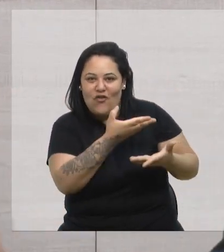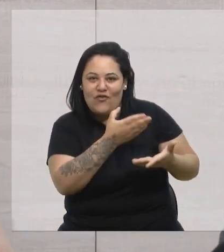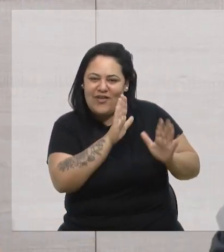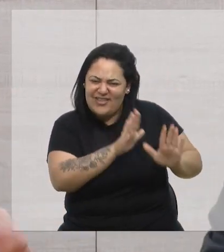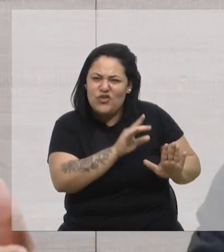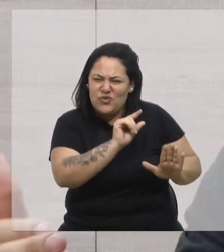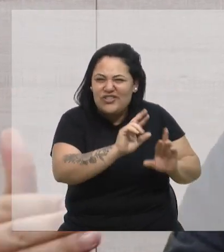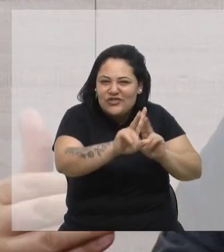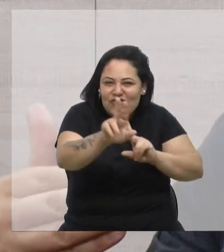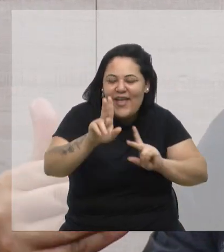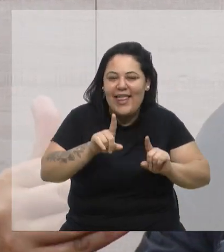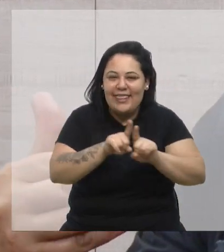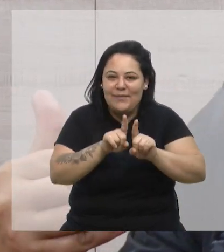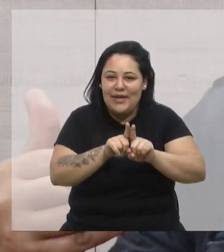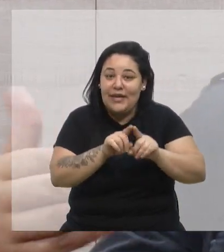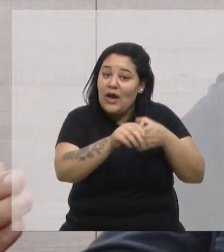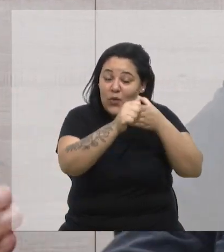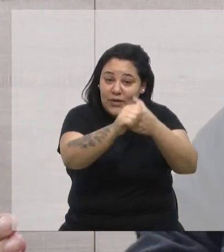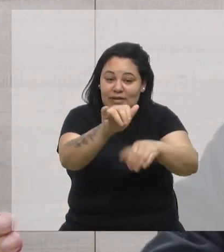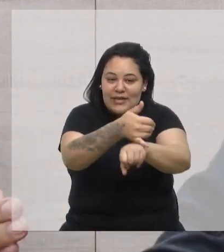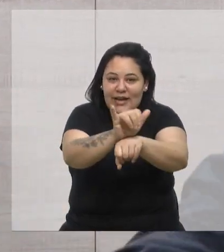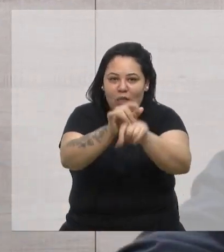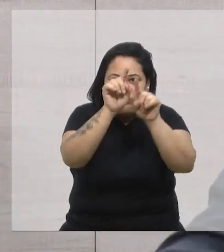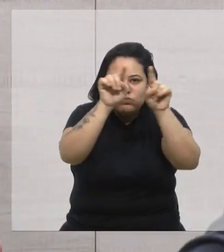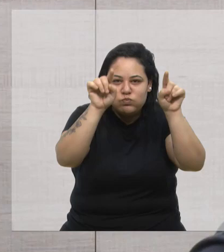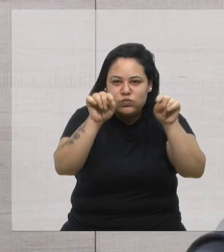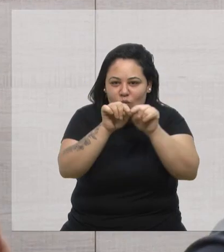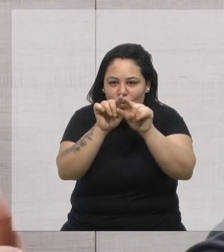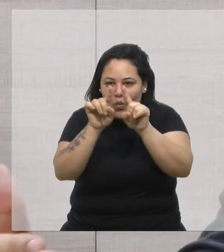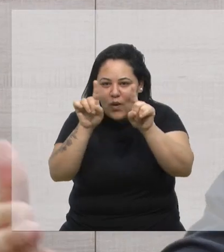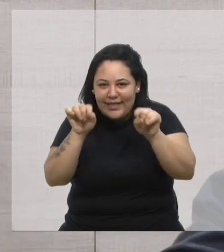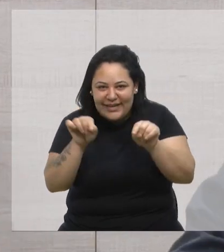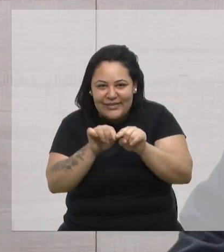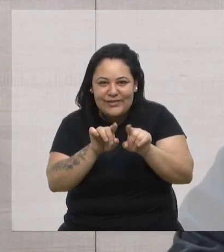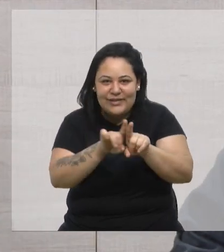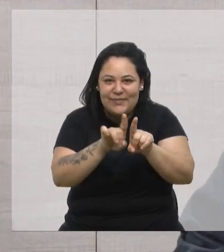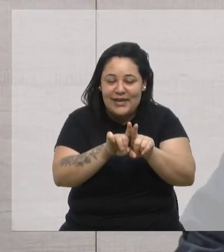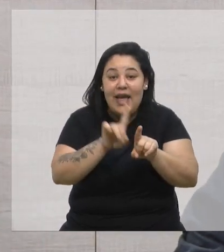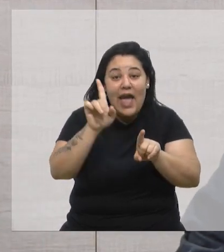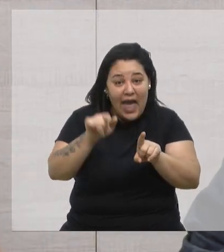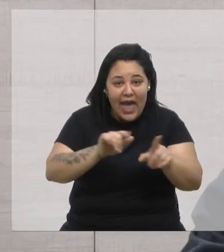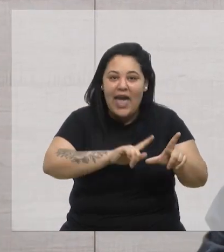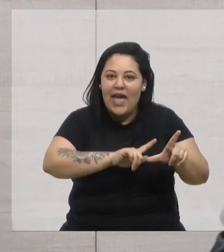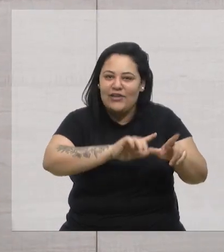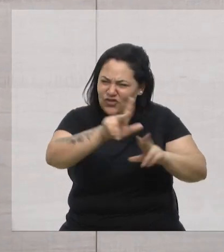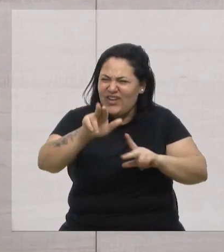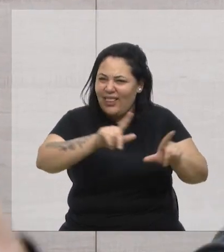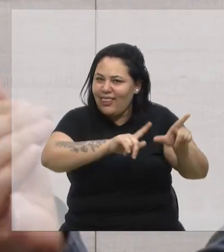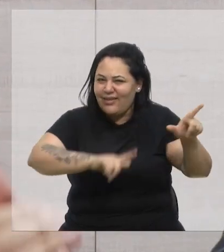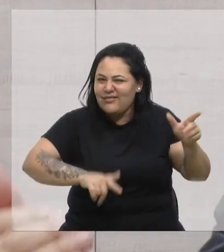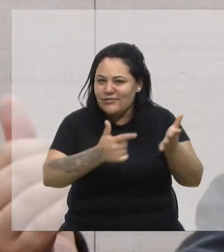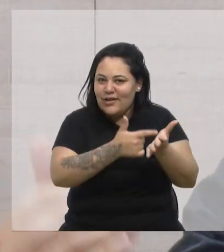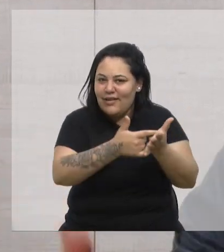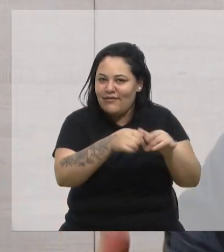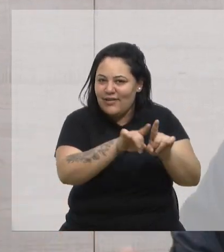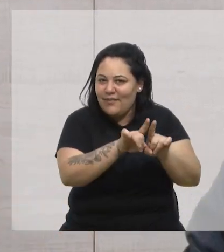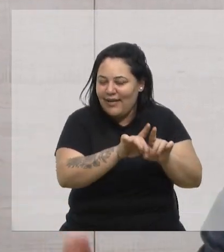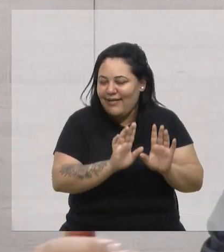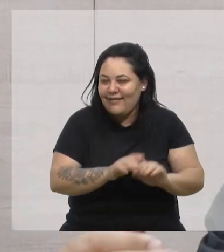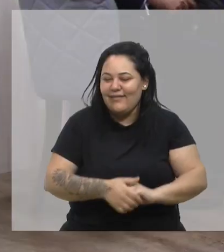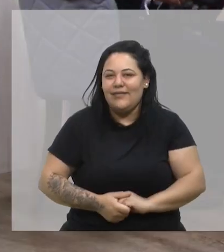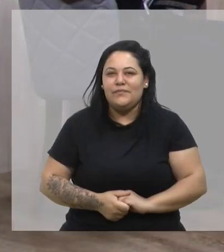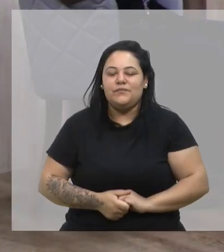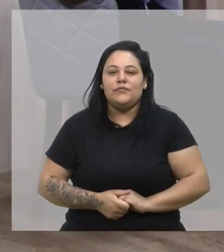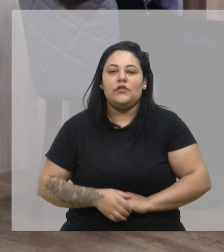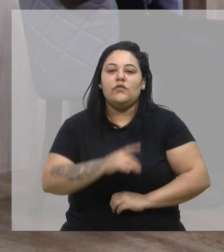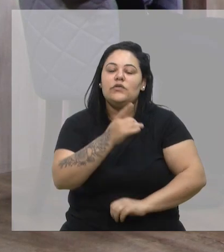pouco diferente e seguindo essa narrativa dos quadrinhos, que é uma narrativa, querendo ou não, é diferente da literatura de livros, né?